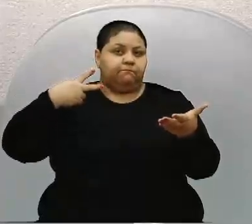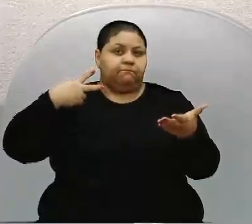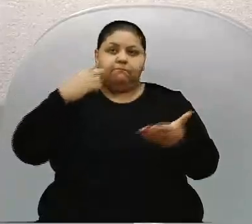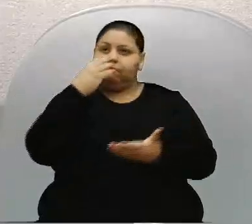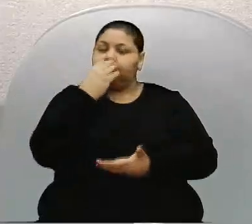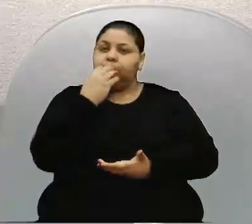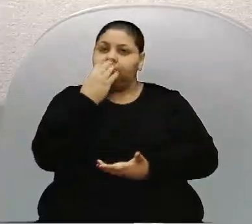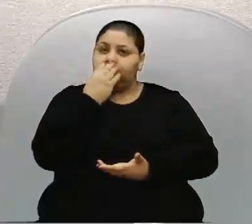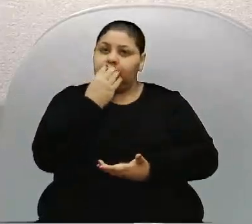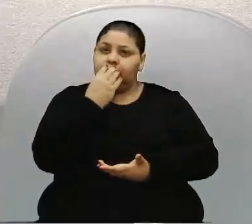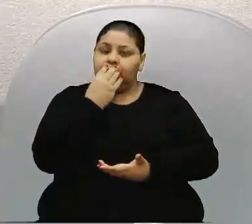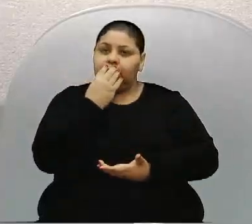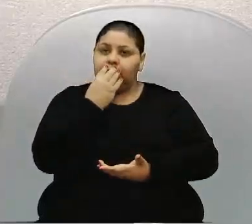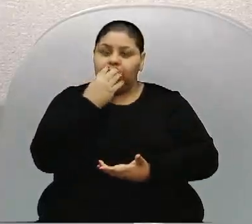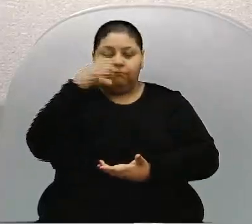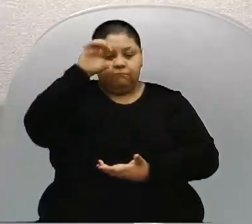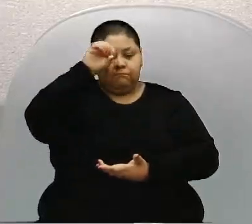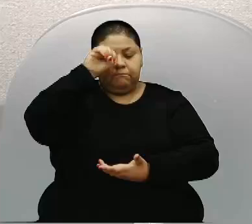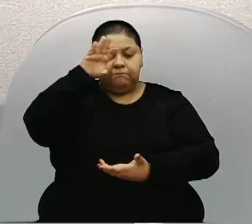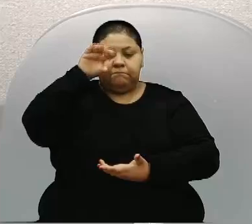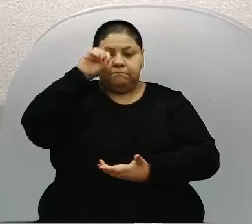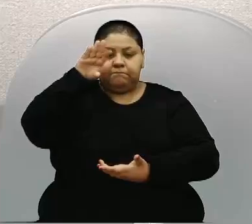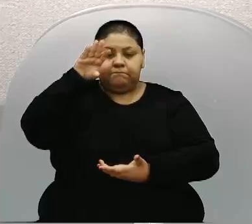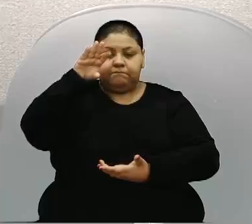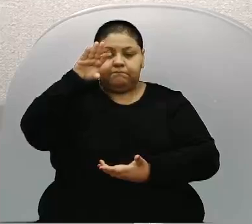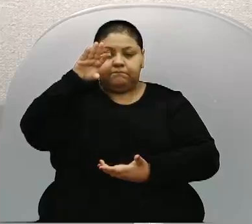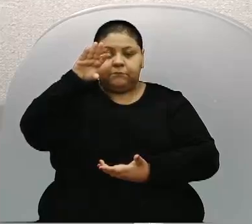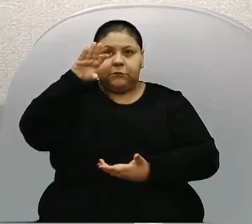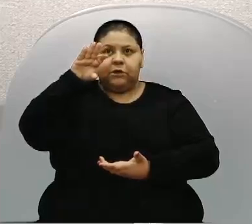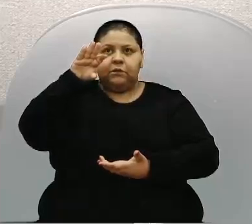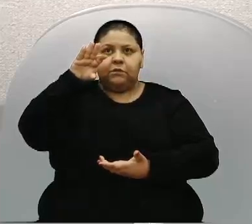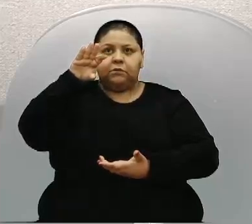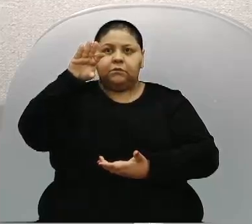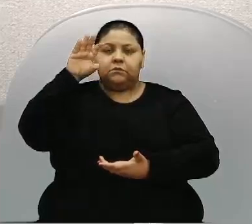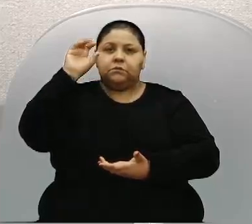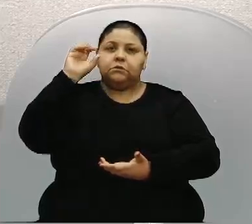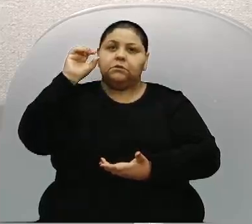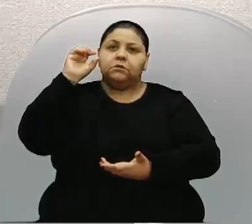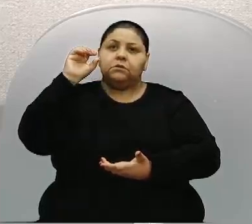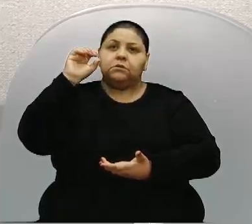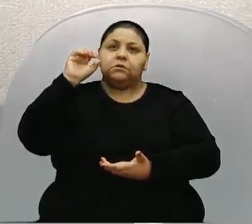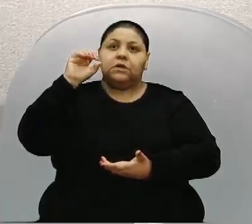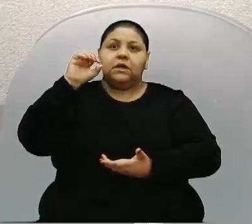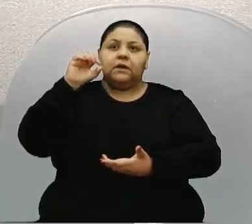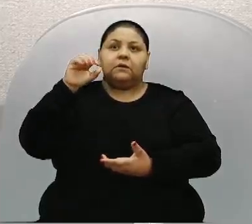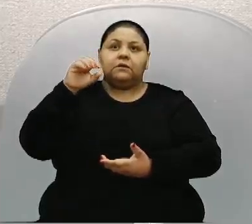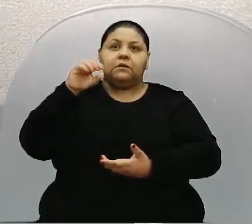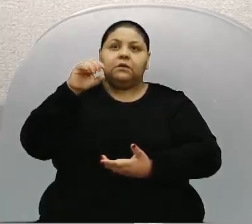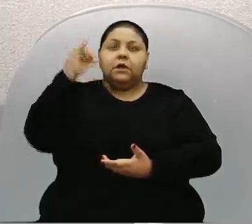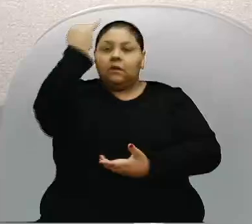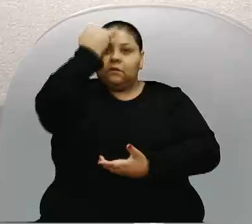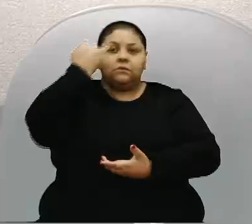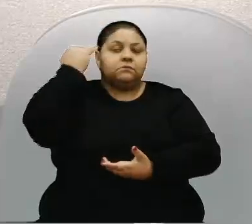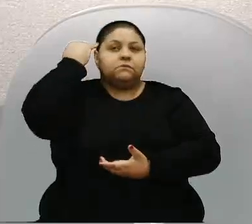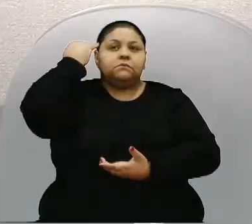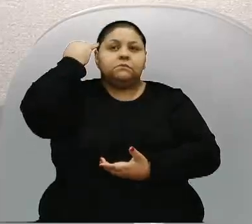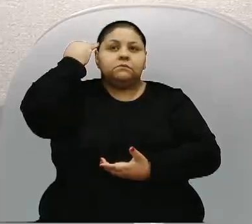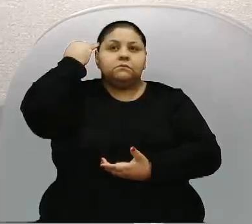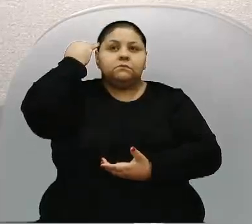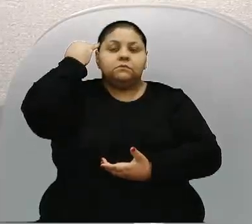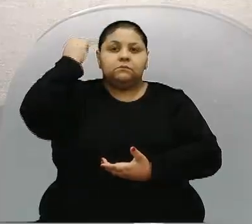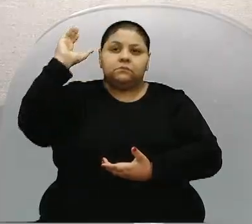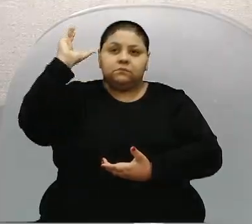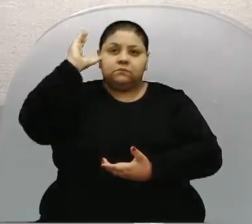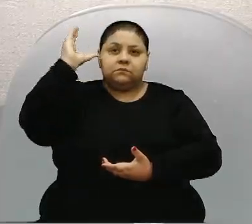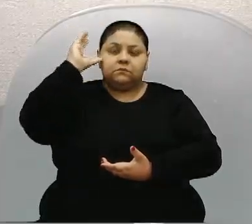Camilles, vereador Elisandro Fiuza, vereador José Pascoal, vereador Lucas Dil, vereador Ormilo Cadori,